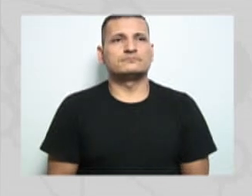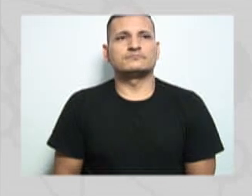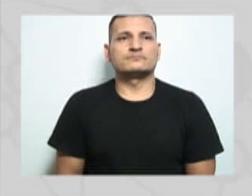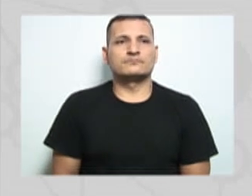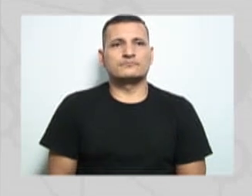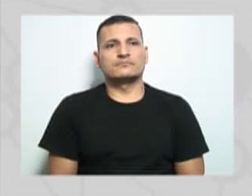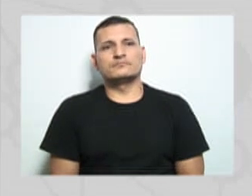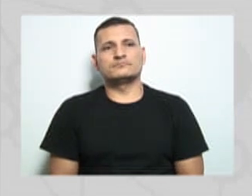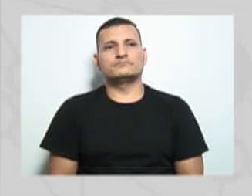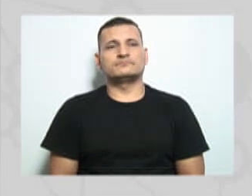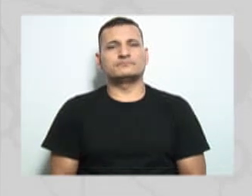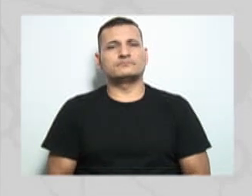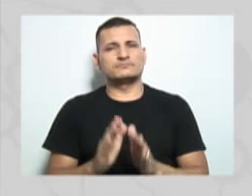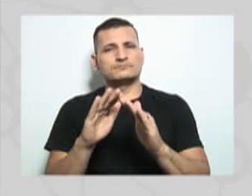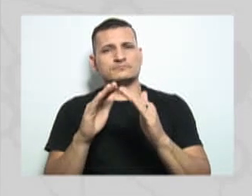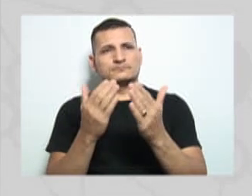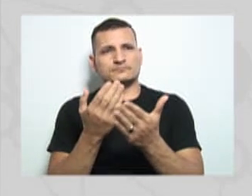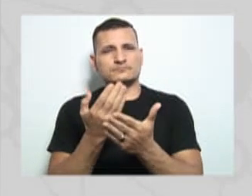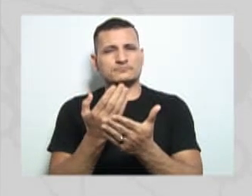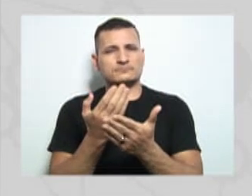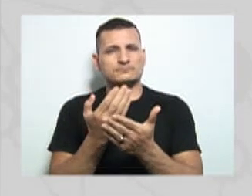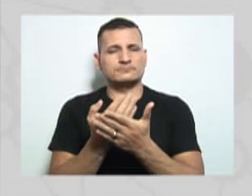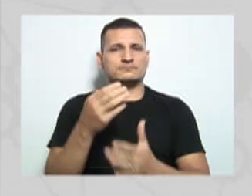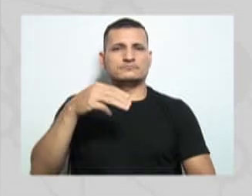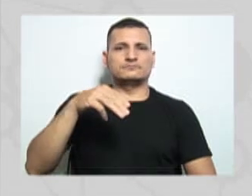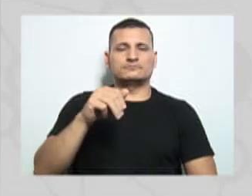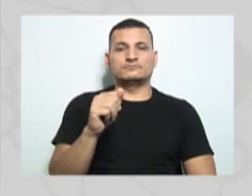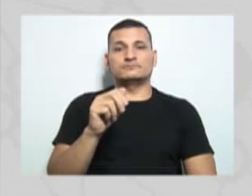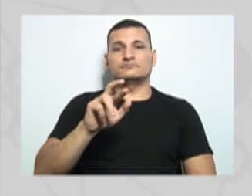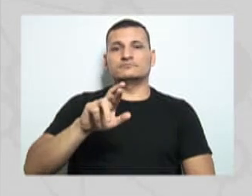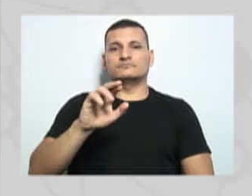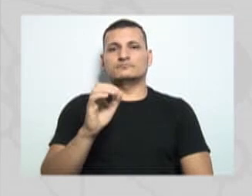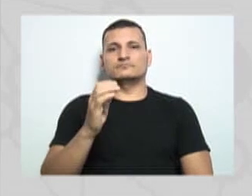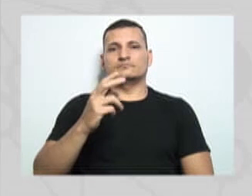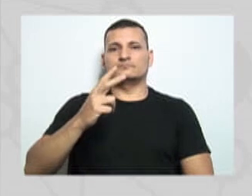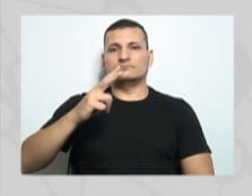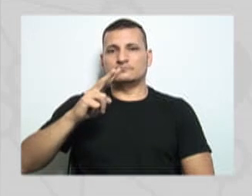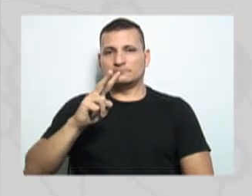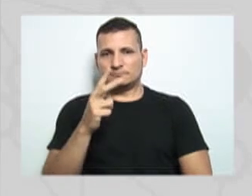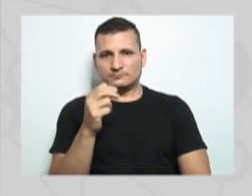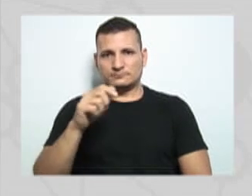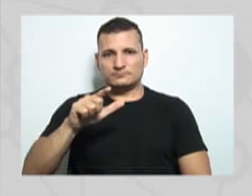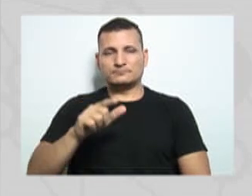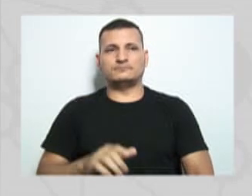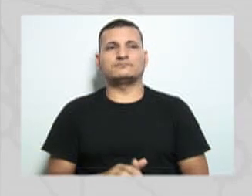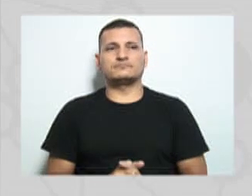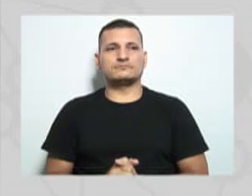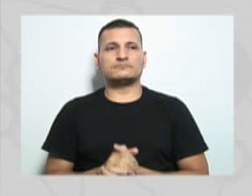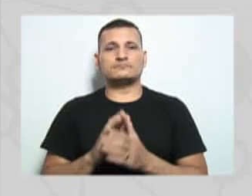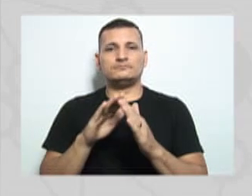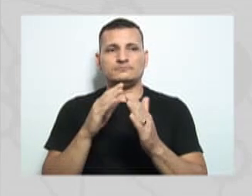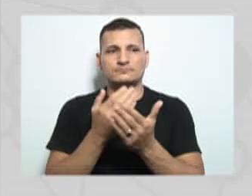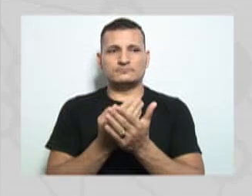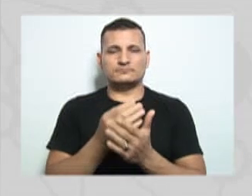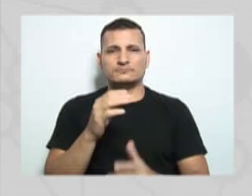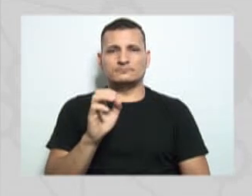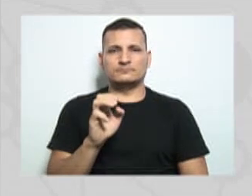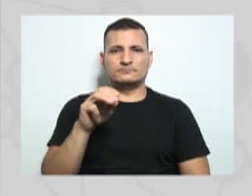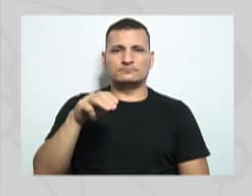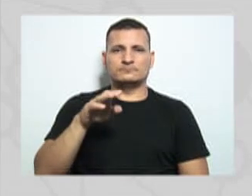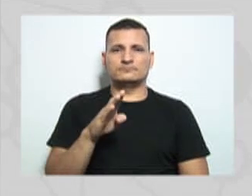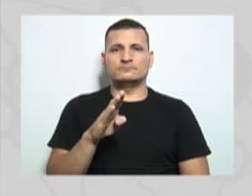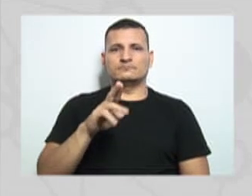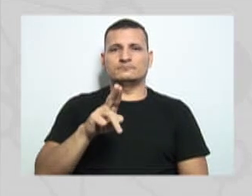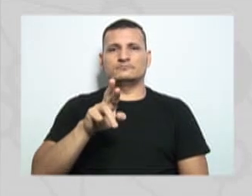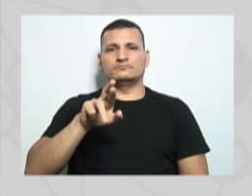C. A escola Marechal de Buritis também respondeu que é a letra C e a escola Emburana respondeu que a